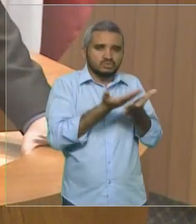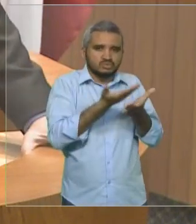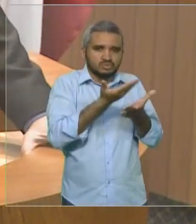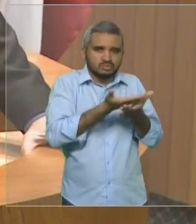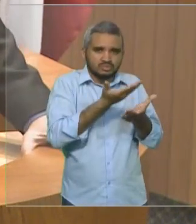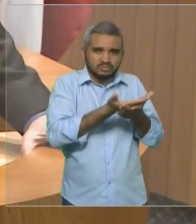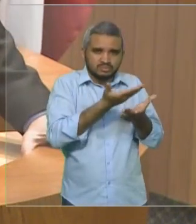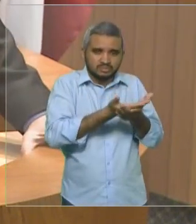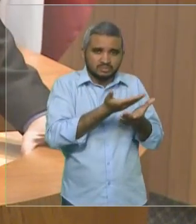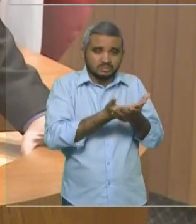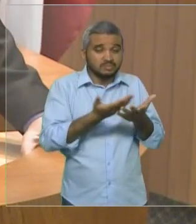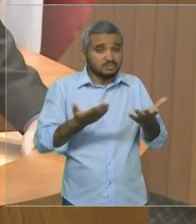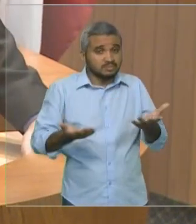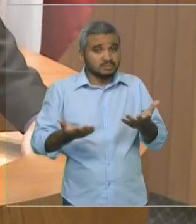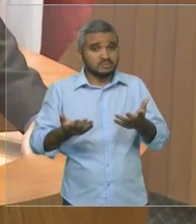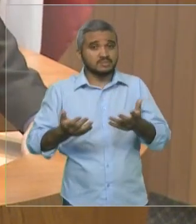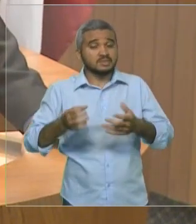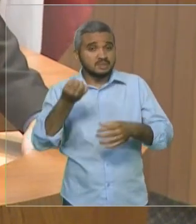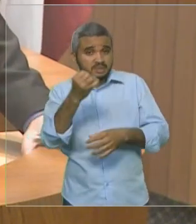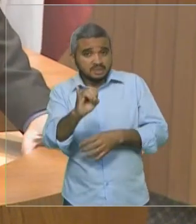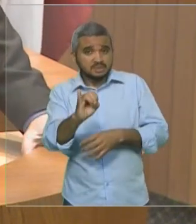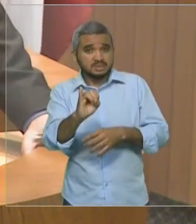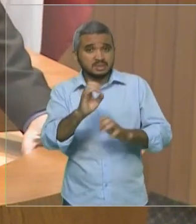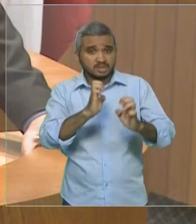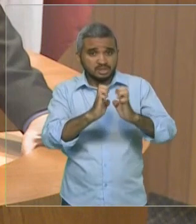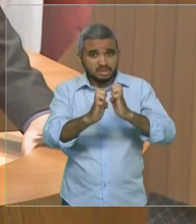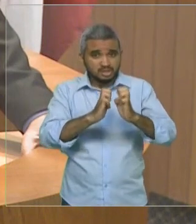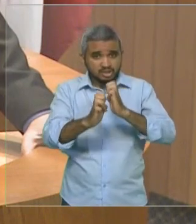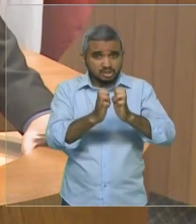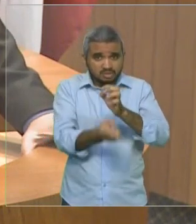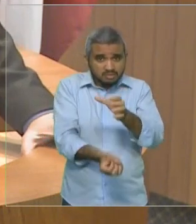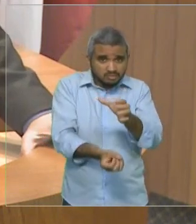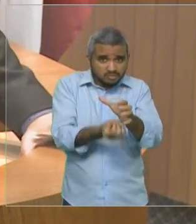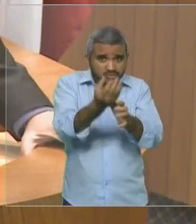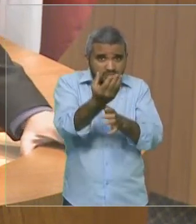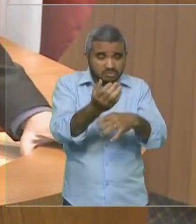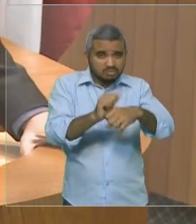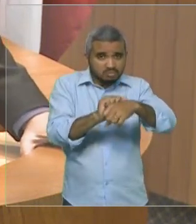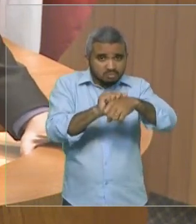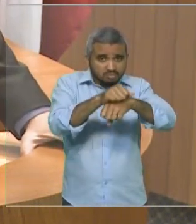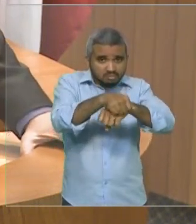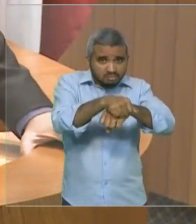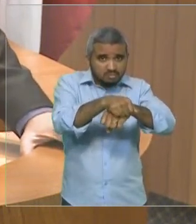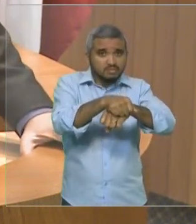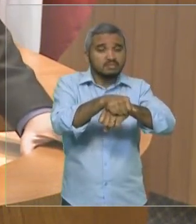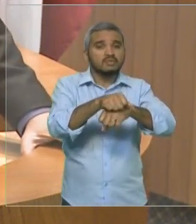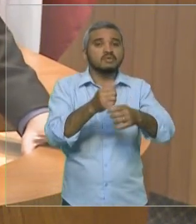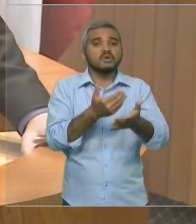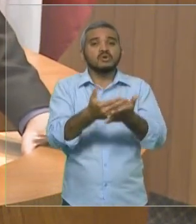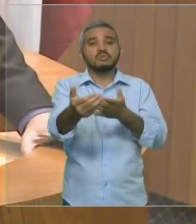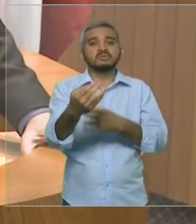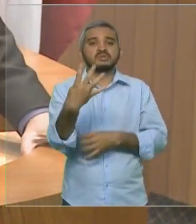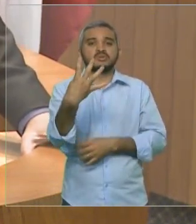essa presença do ensino superior em Estreito, que começará com